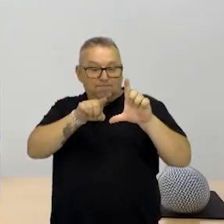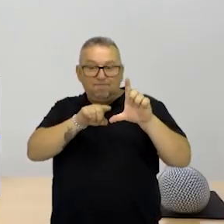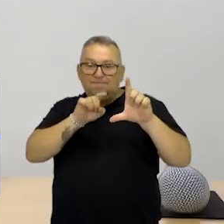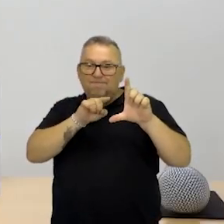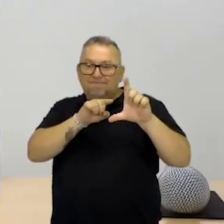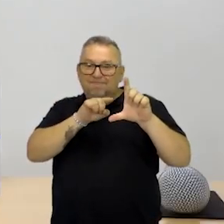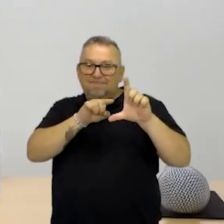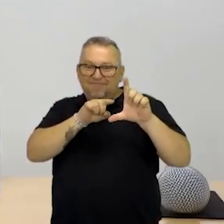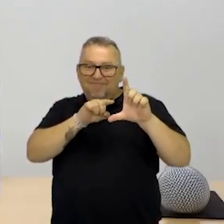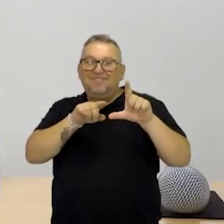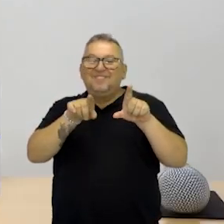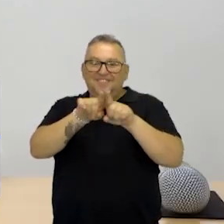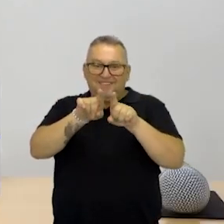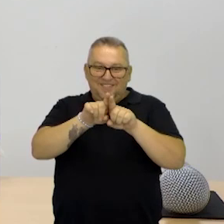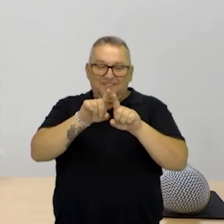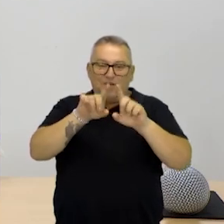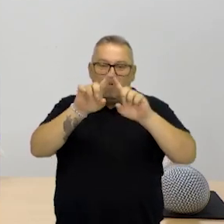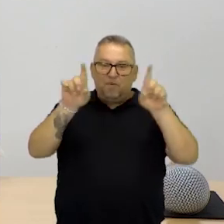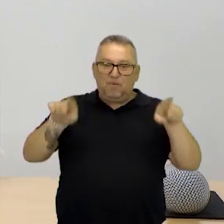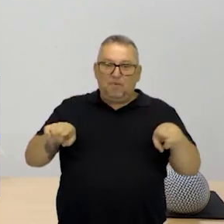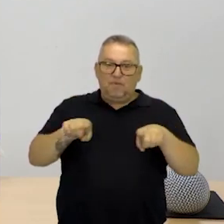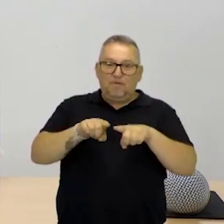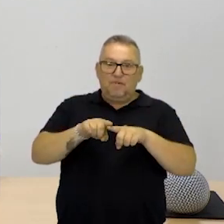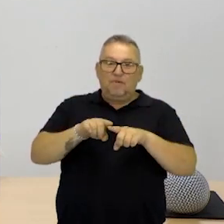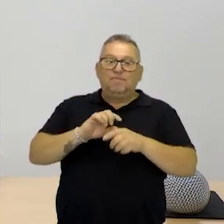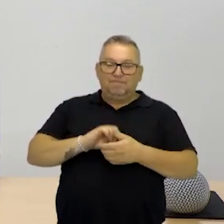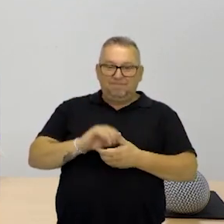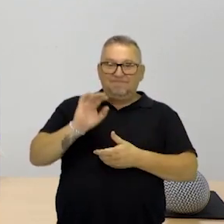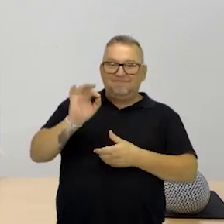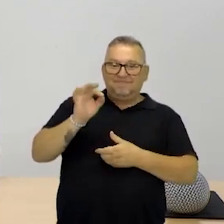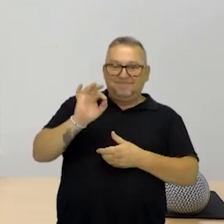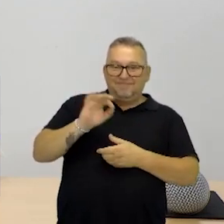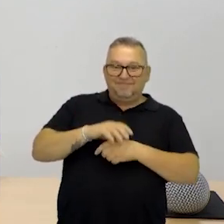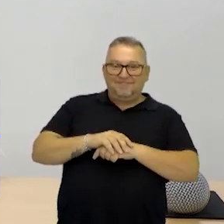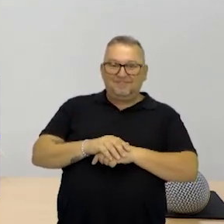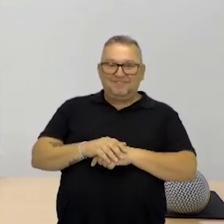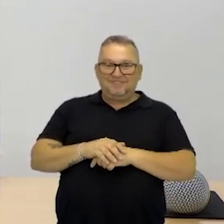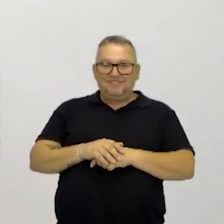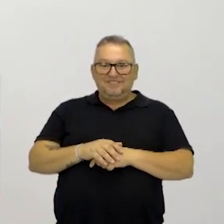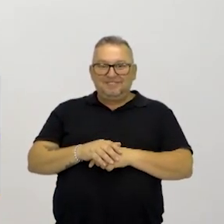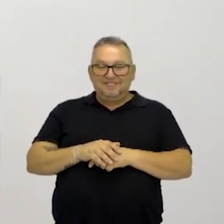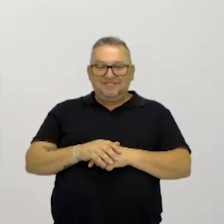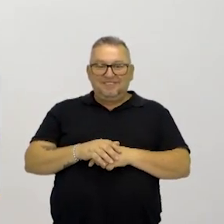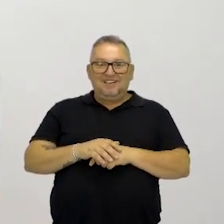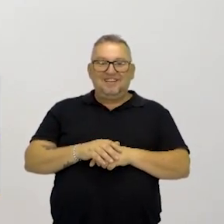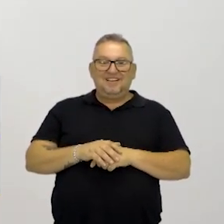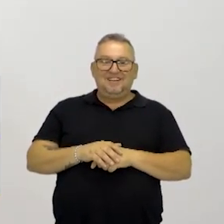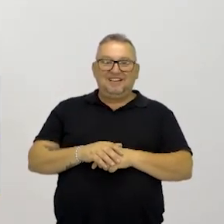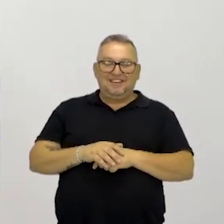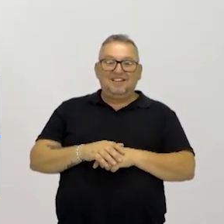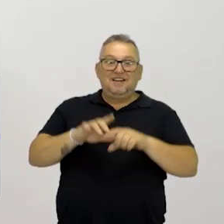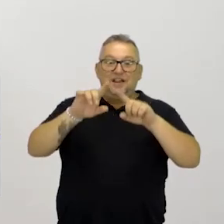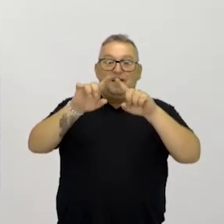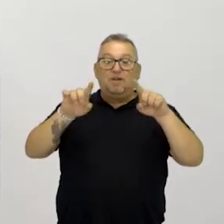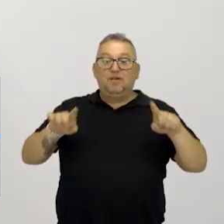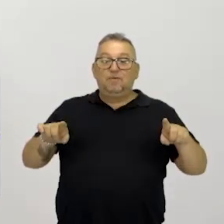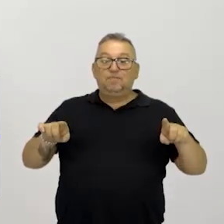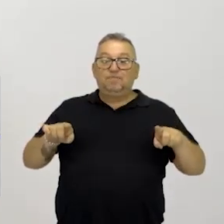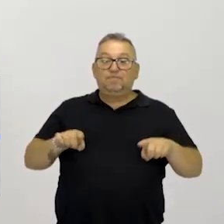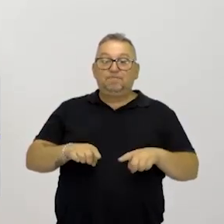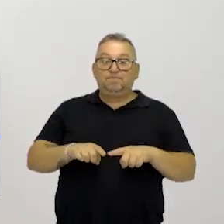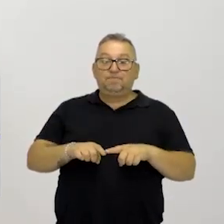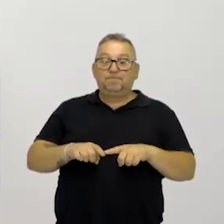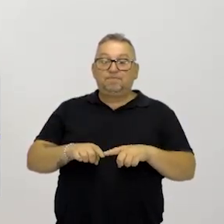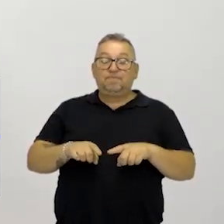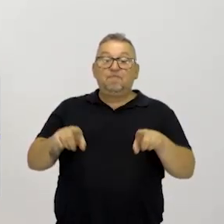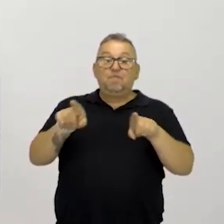nas diagonais do quadrilátero, do quadrado. Ontem você falou isso. Do quadrado e do losango também. E do losango. E do losango, né? Ou seja, quando a